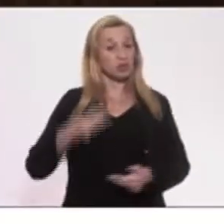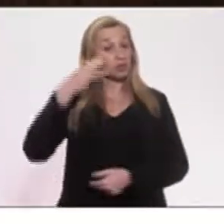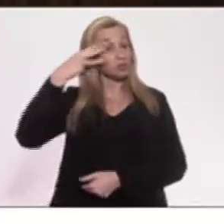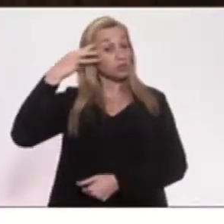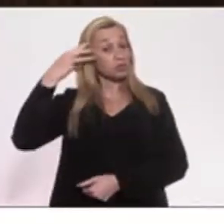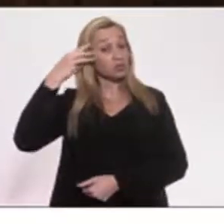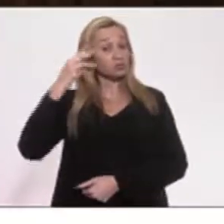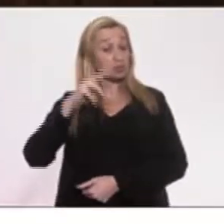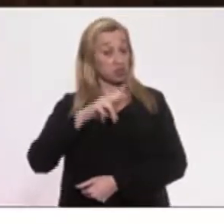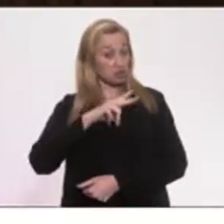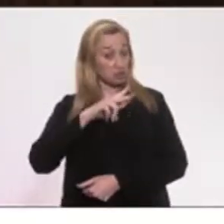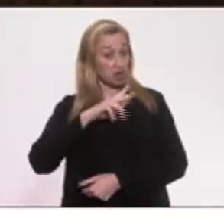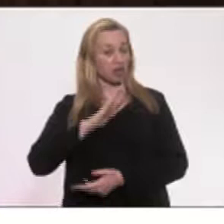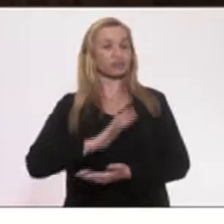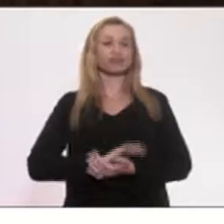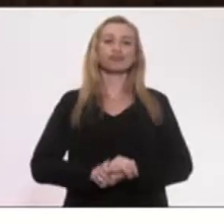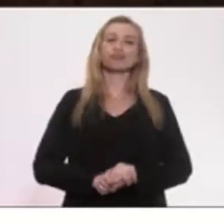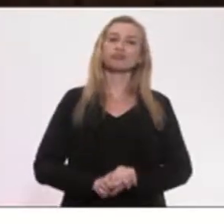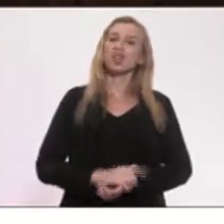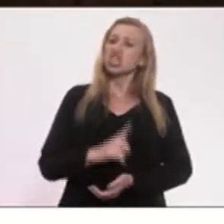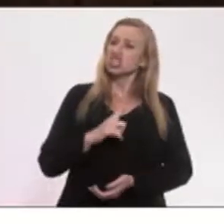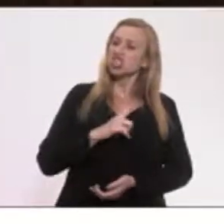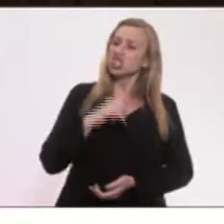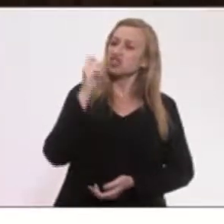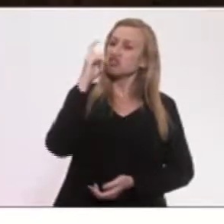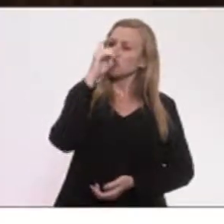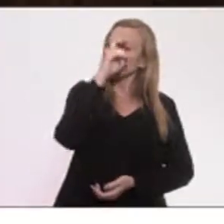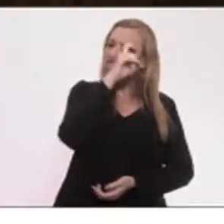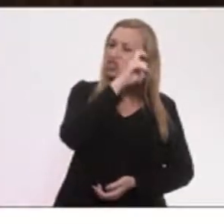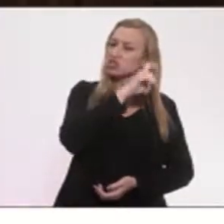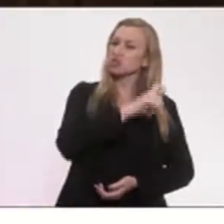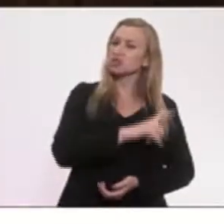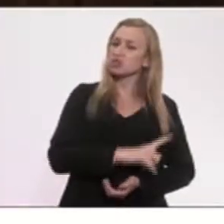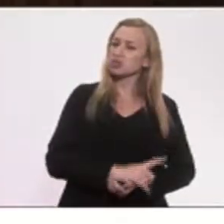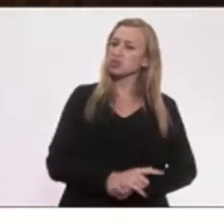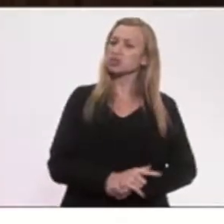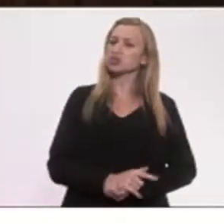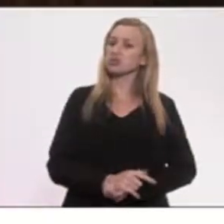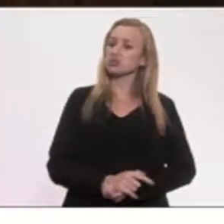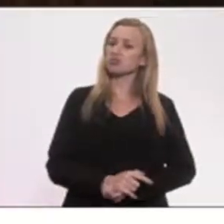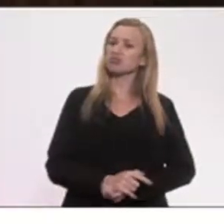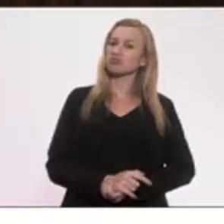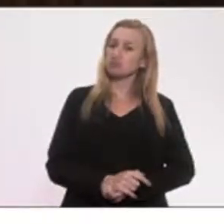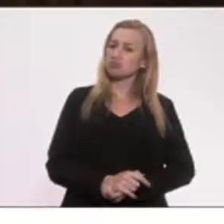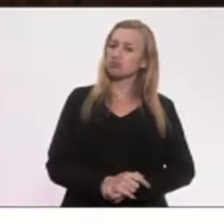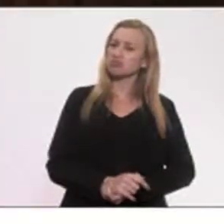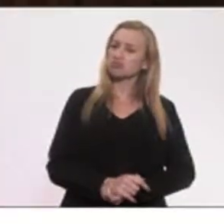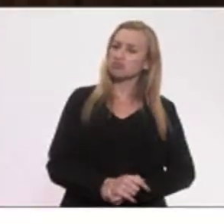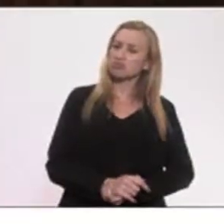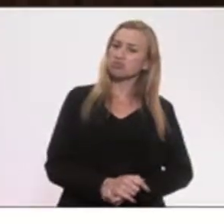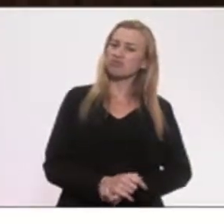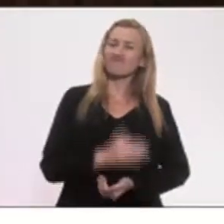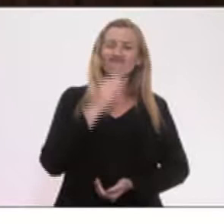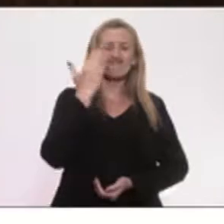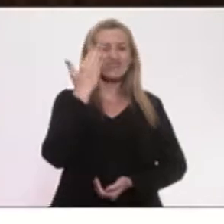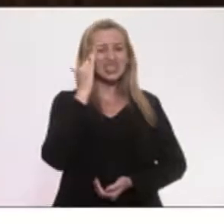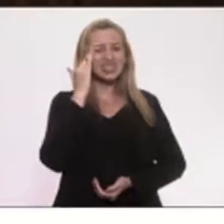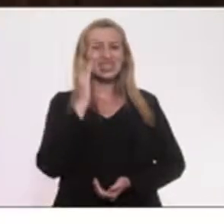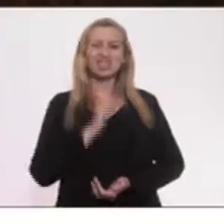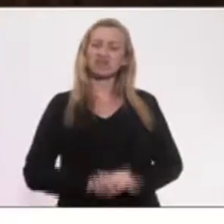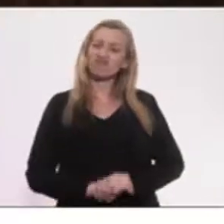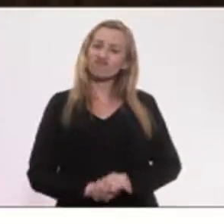em particular, têm dificuldades para entender e